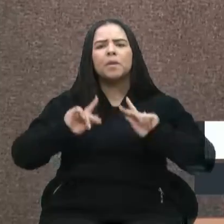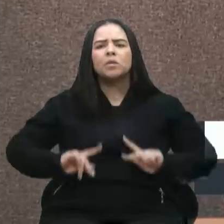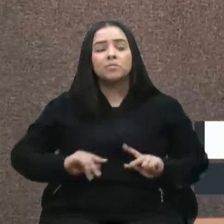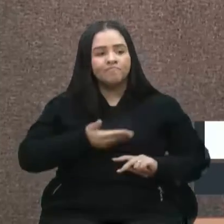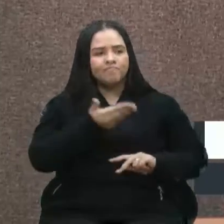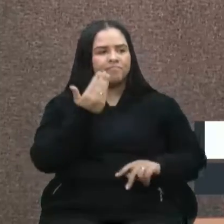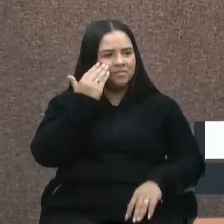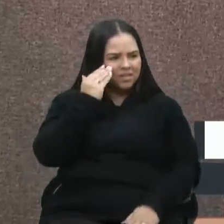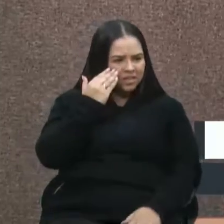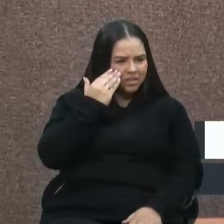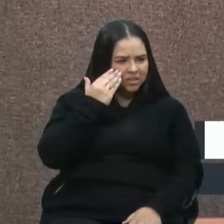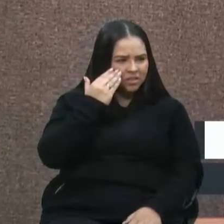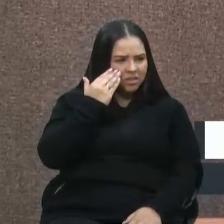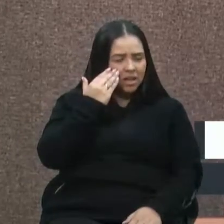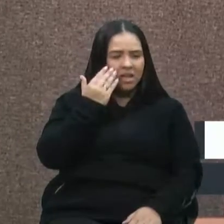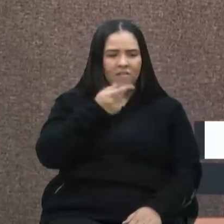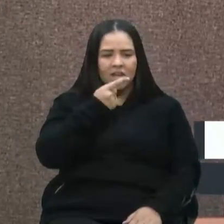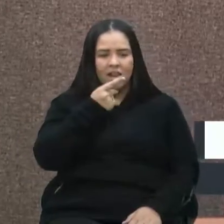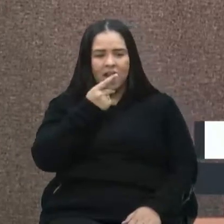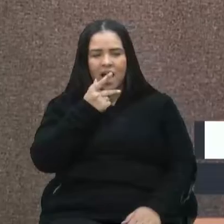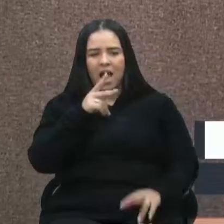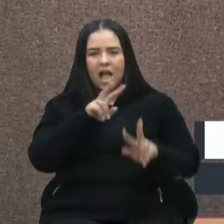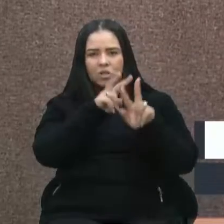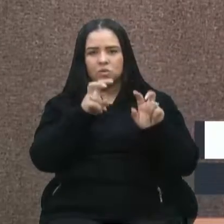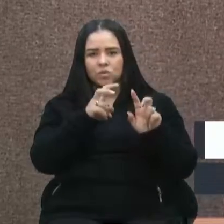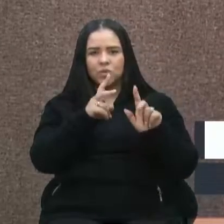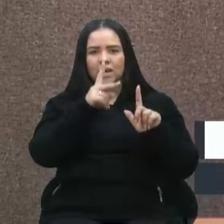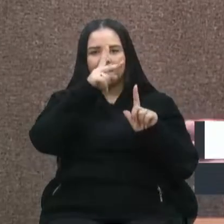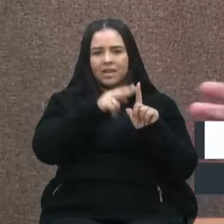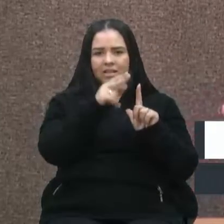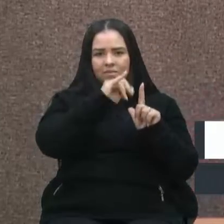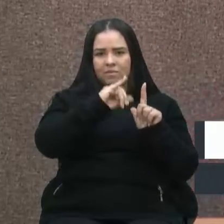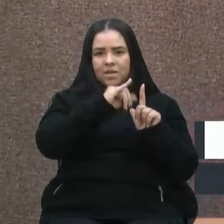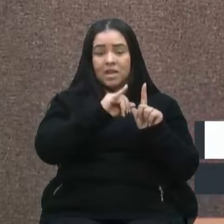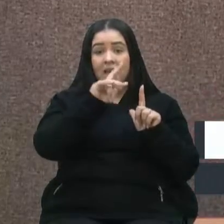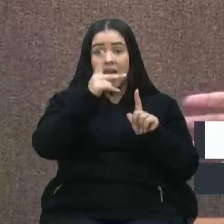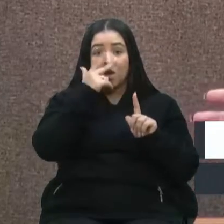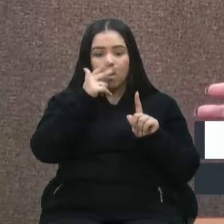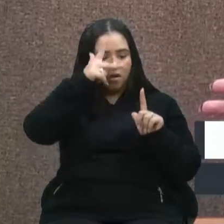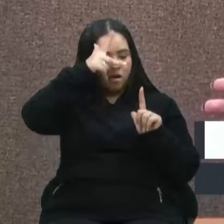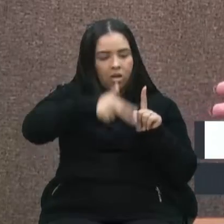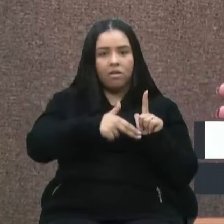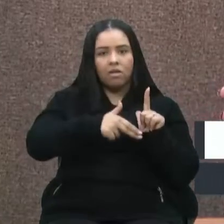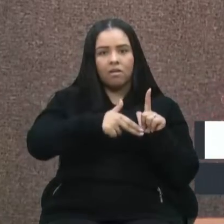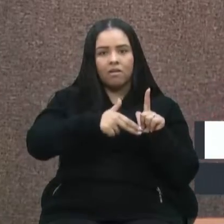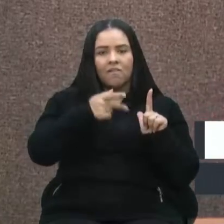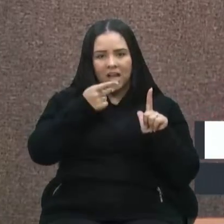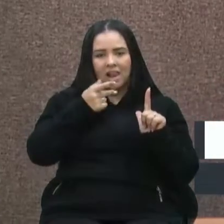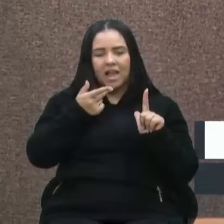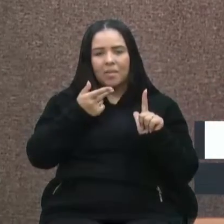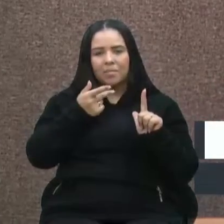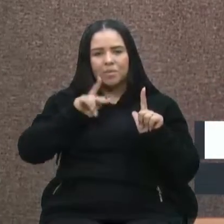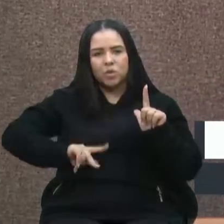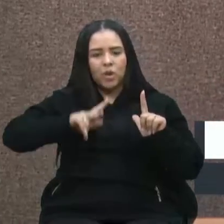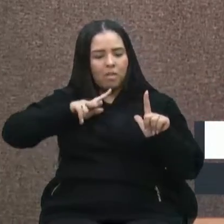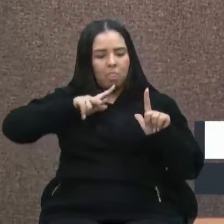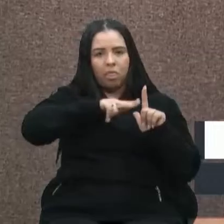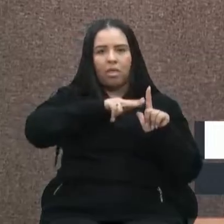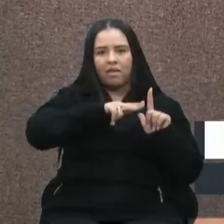entendem castração quando se fala sobre a castração química as pessoas entendem como a retirada do órgão sexual não